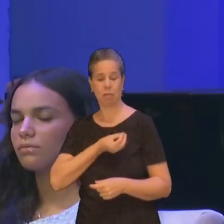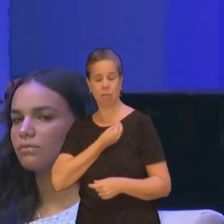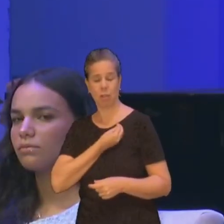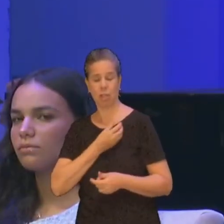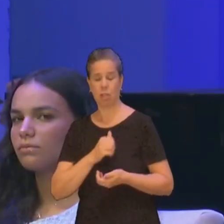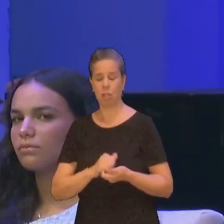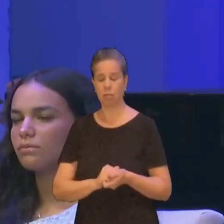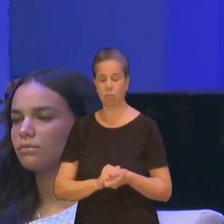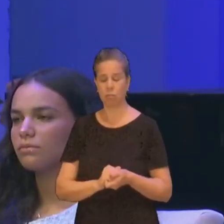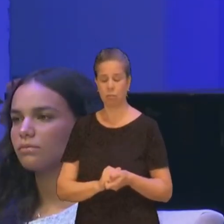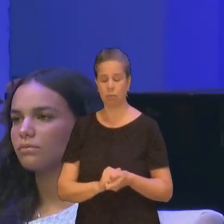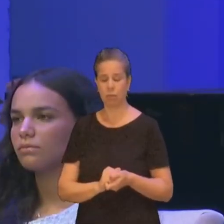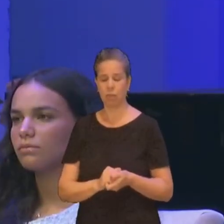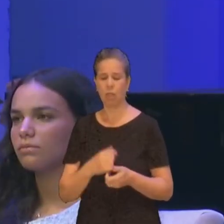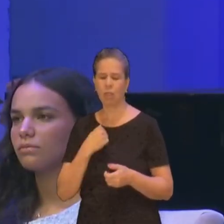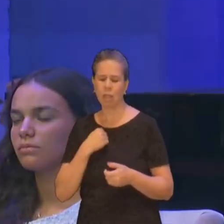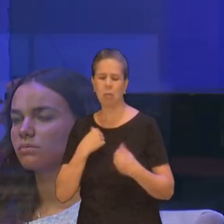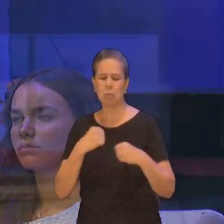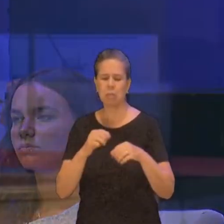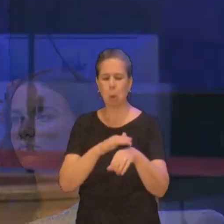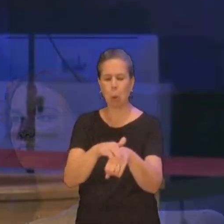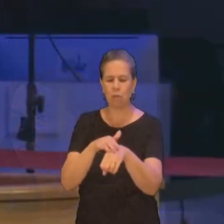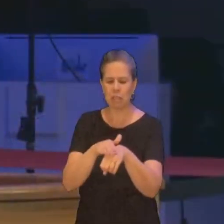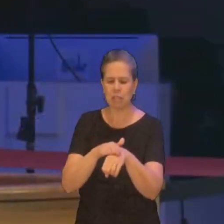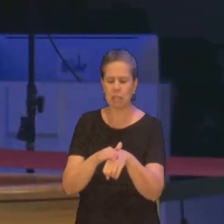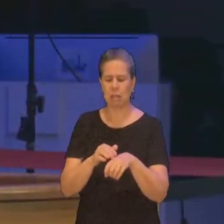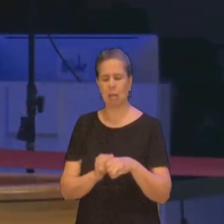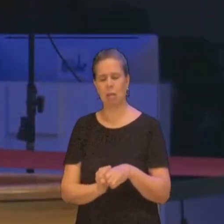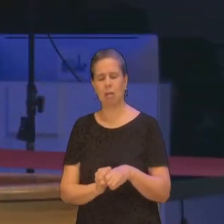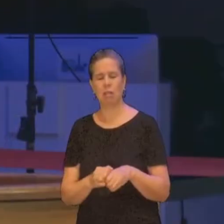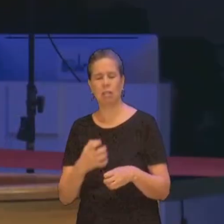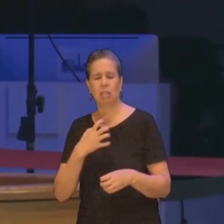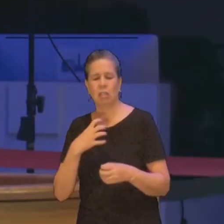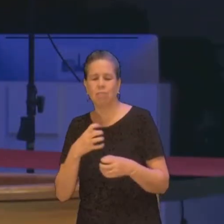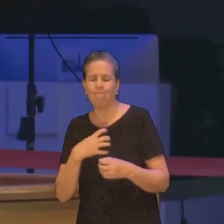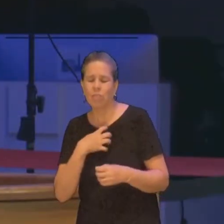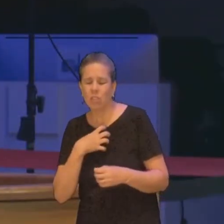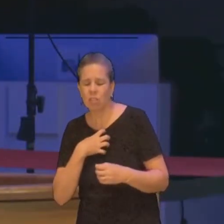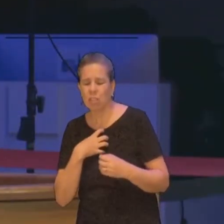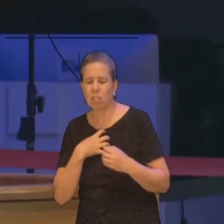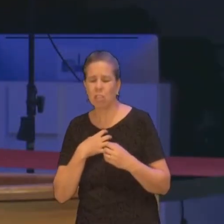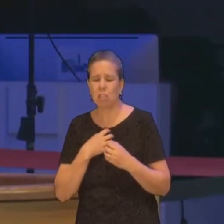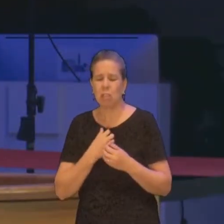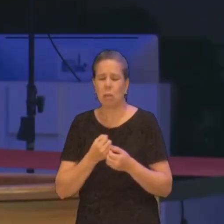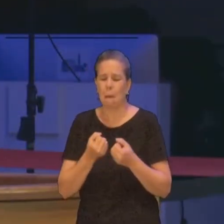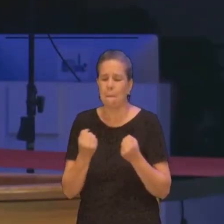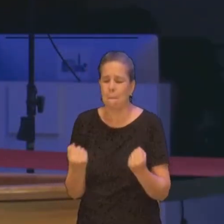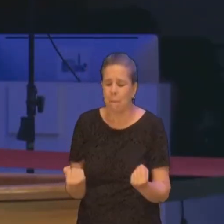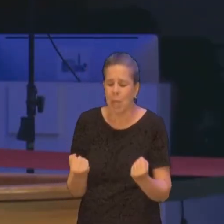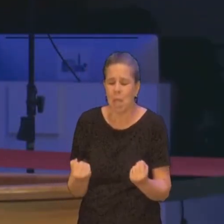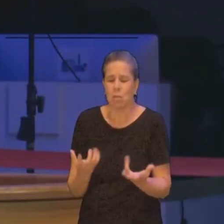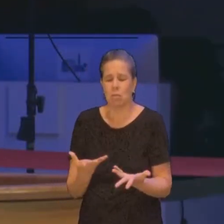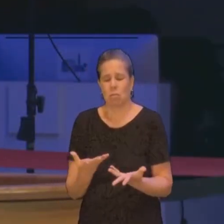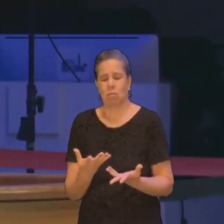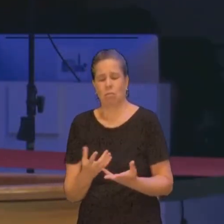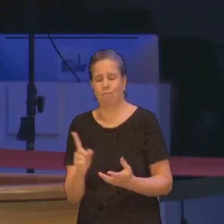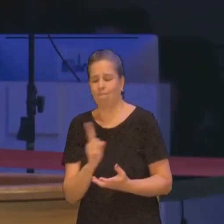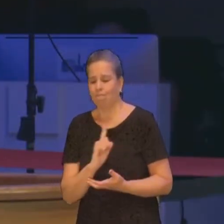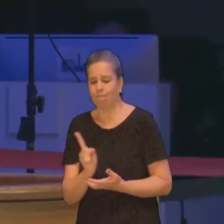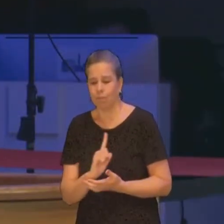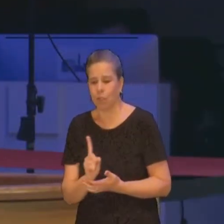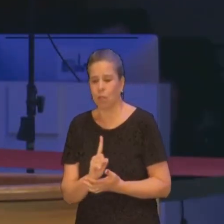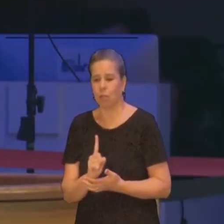como alguém que a gente tem que conversar, como um peso nas nossas costas. A gente não tem que ver dessa